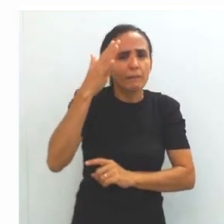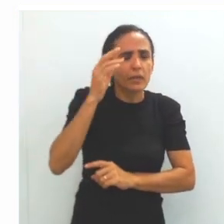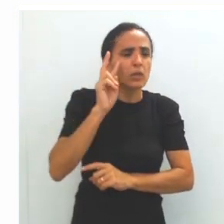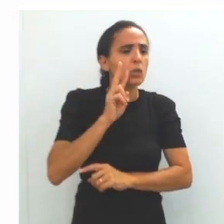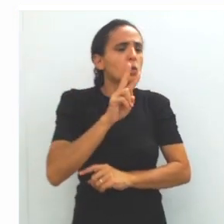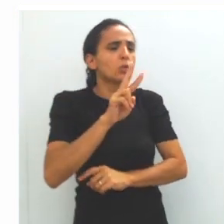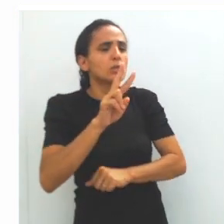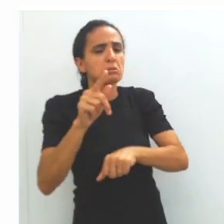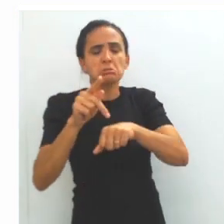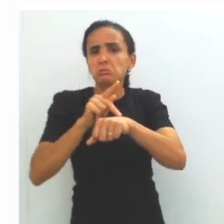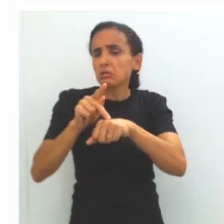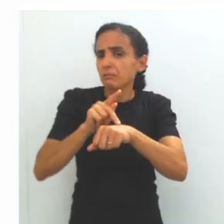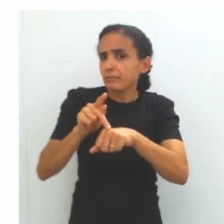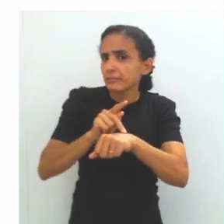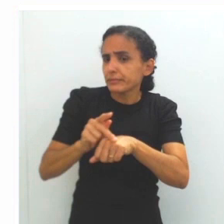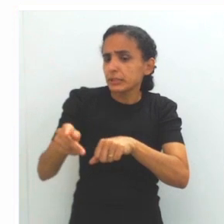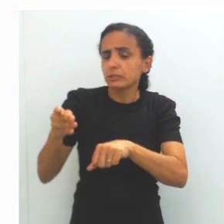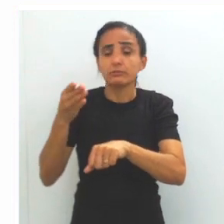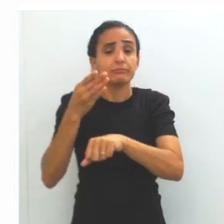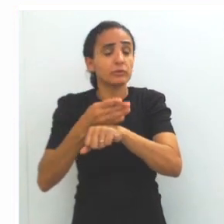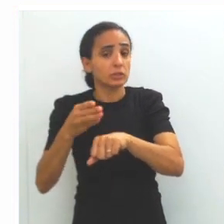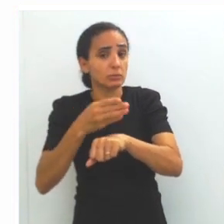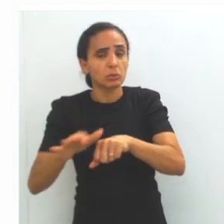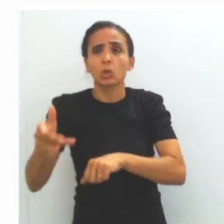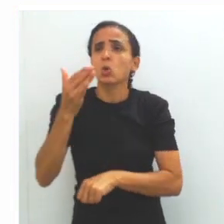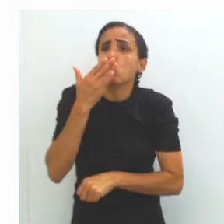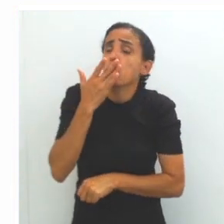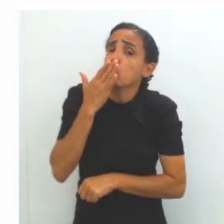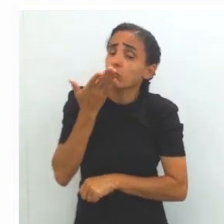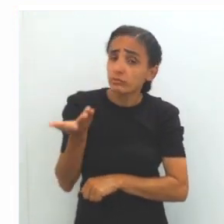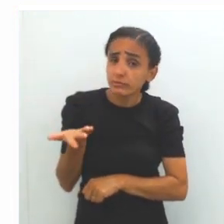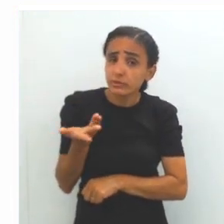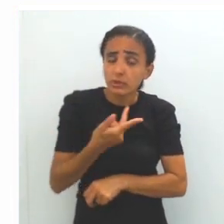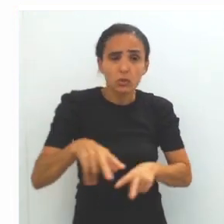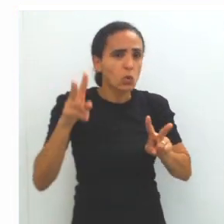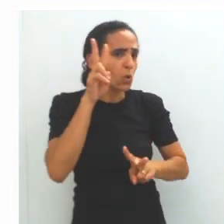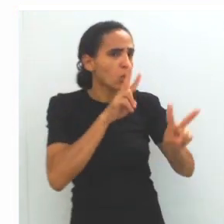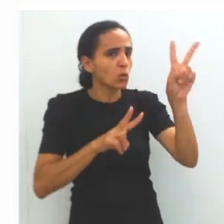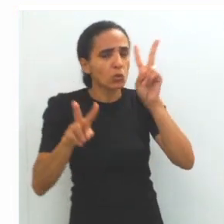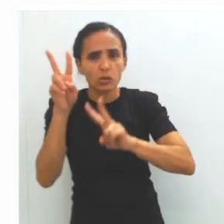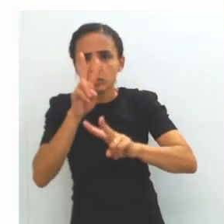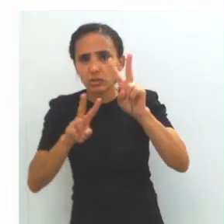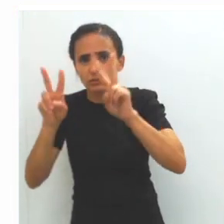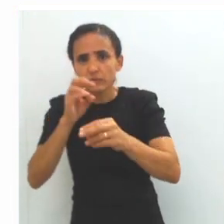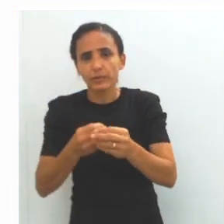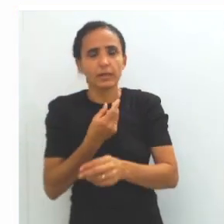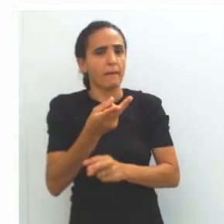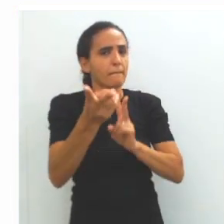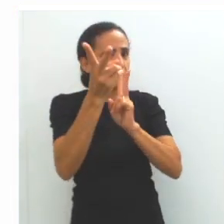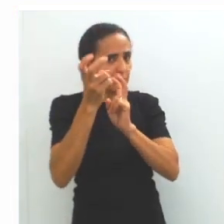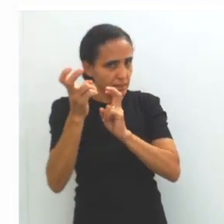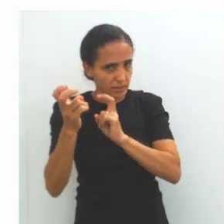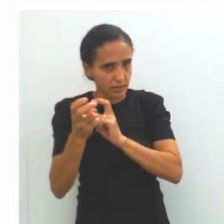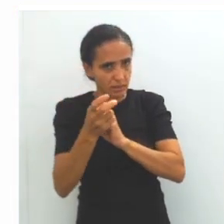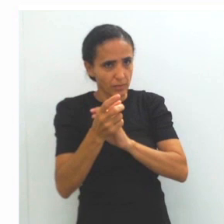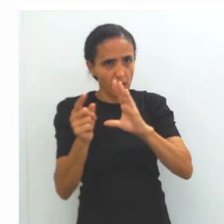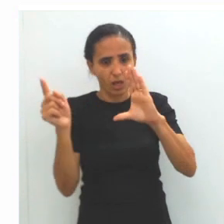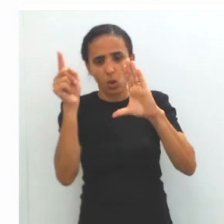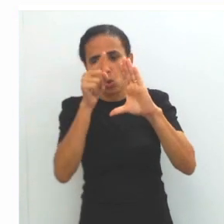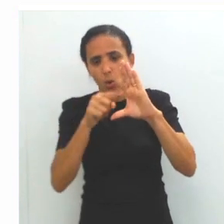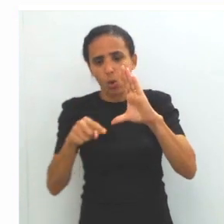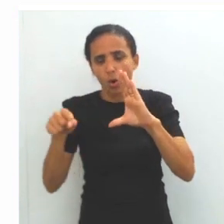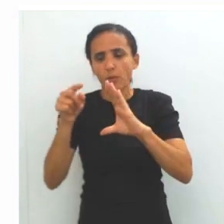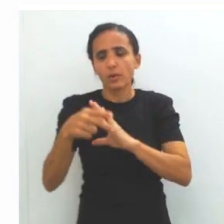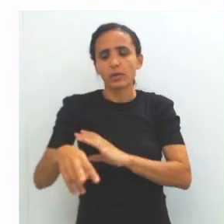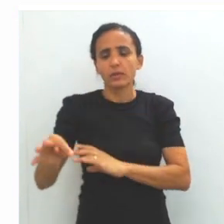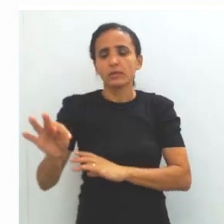que identificam se o objeto é preto, branco ou colorido. E aí, na retina, veja a imagem,